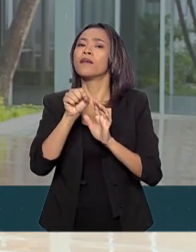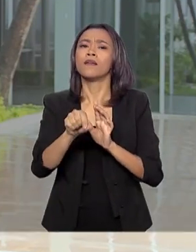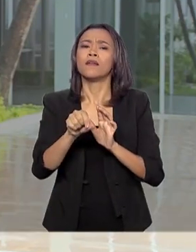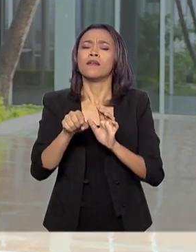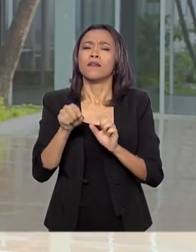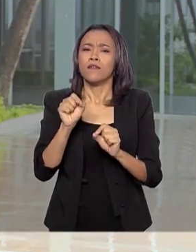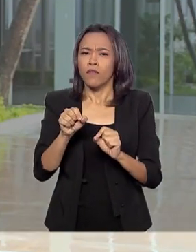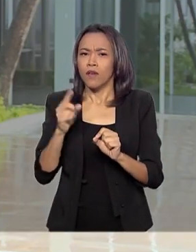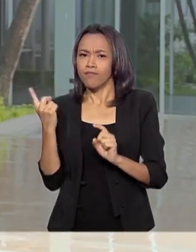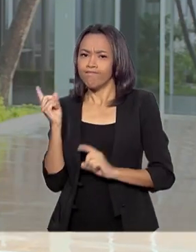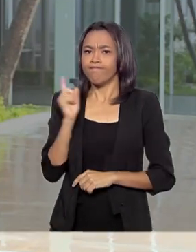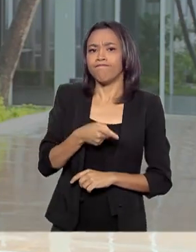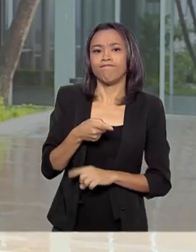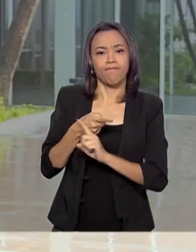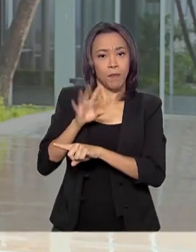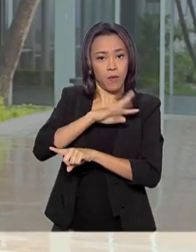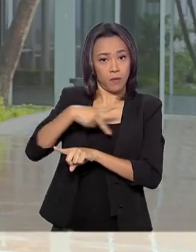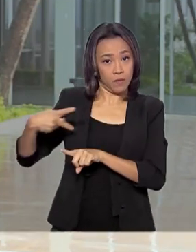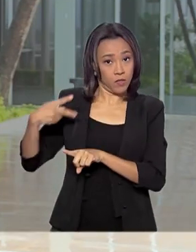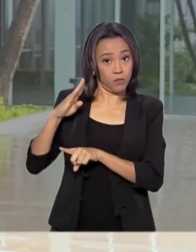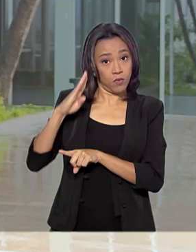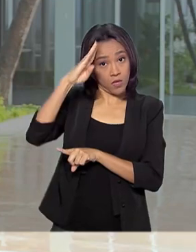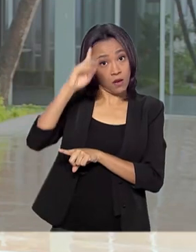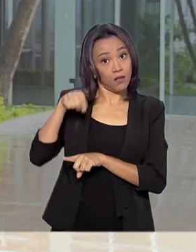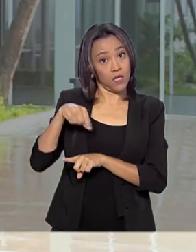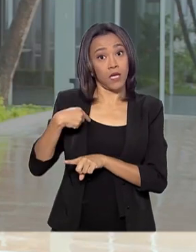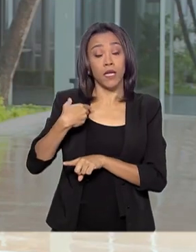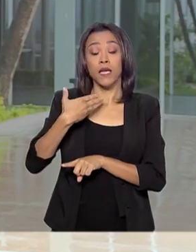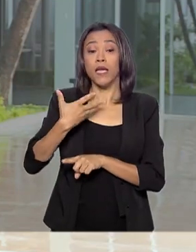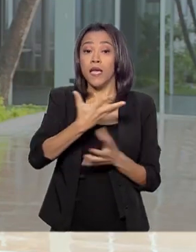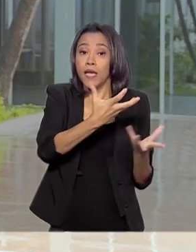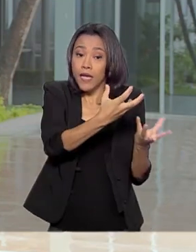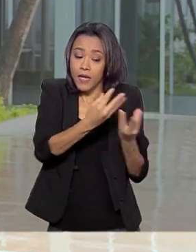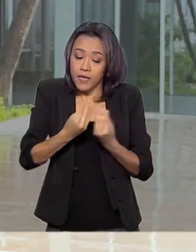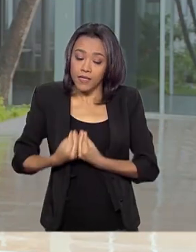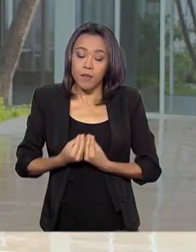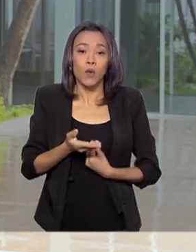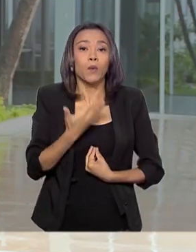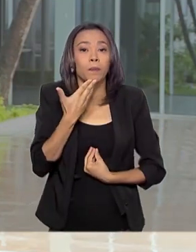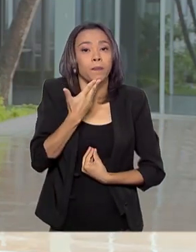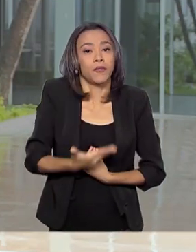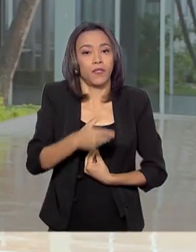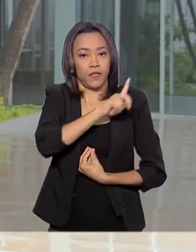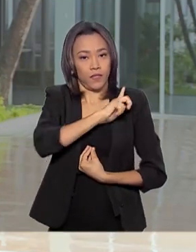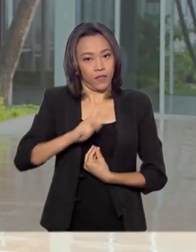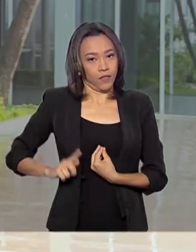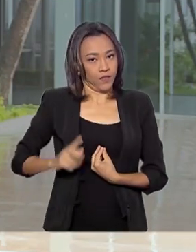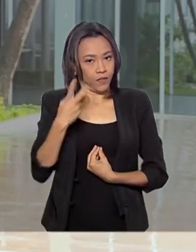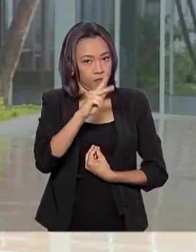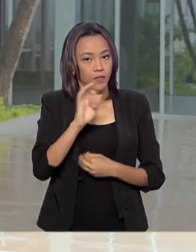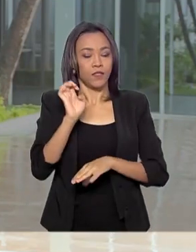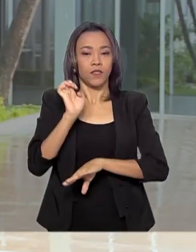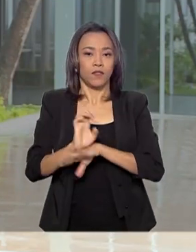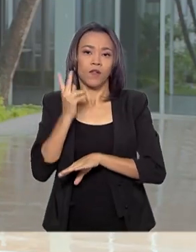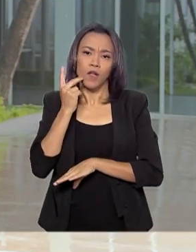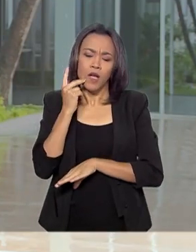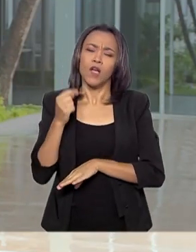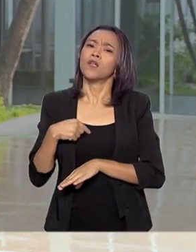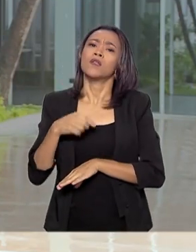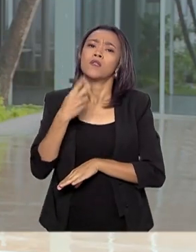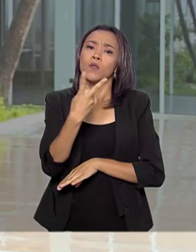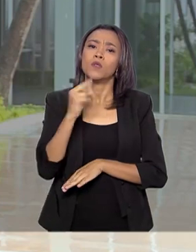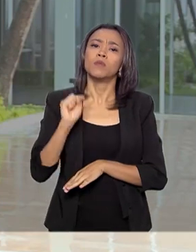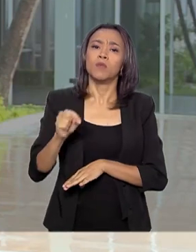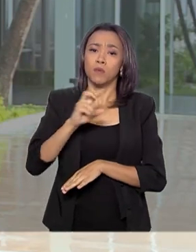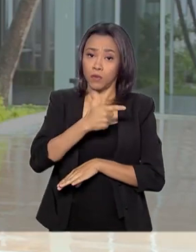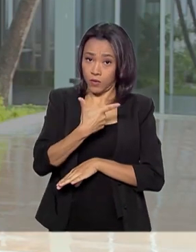presidente Jair Bolsonaro assim que ele recebeu o pedido do governador do Ceará. 2.600 homens foram deslocados para